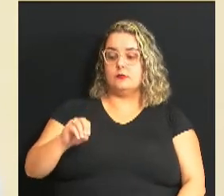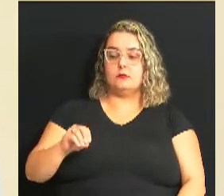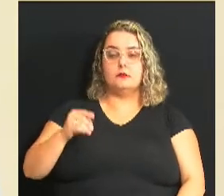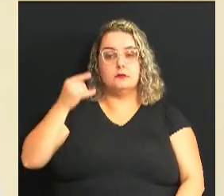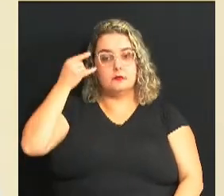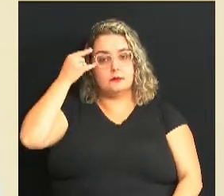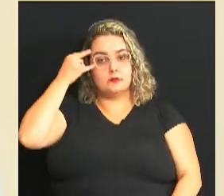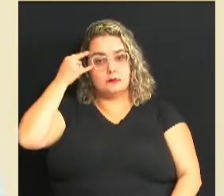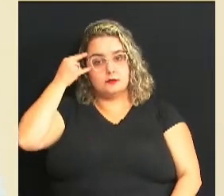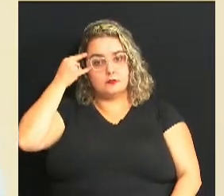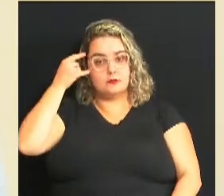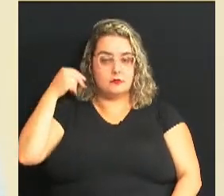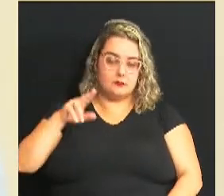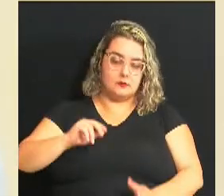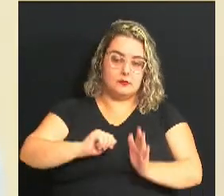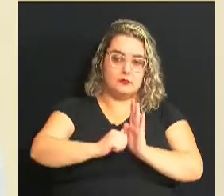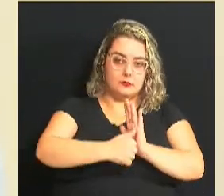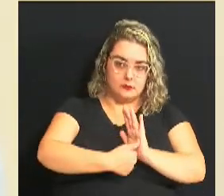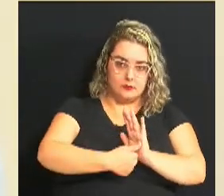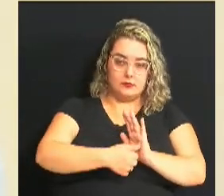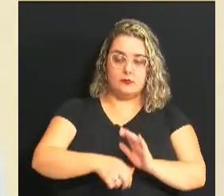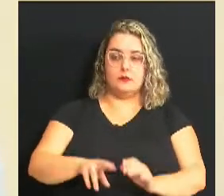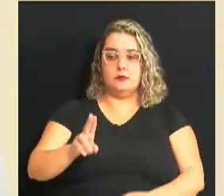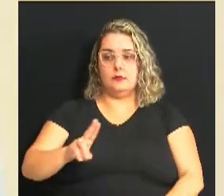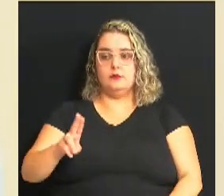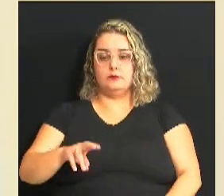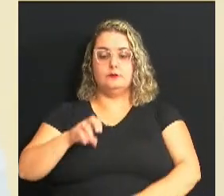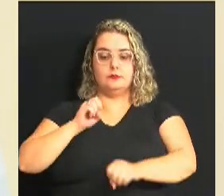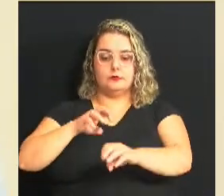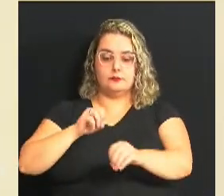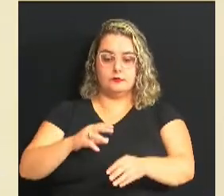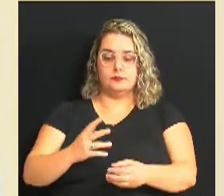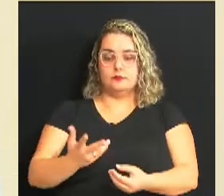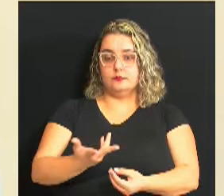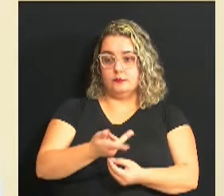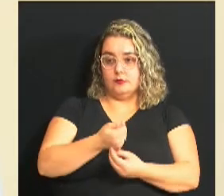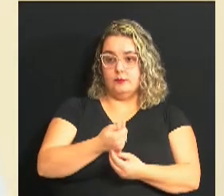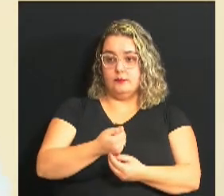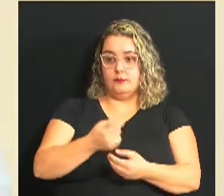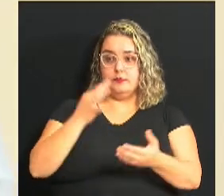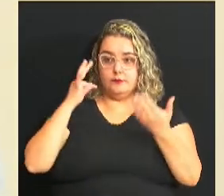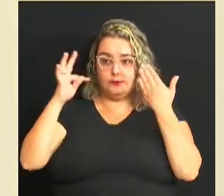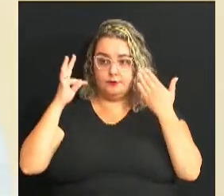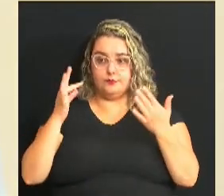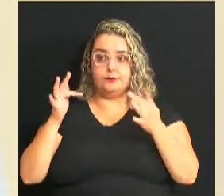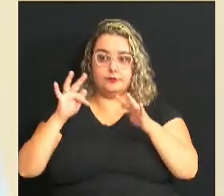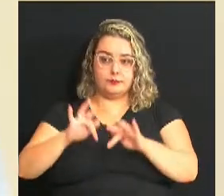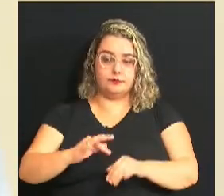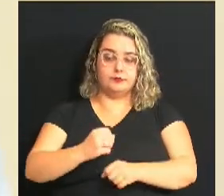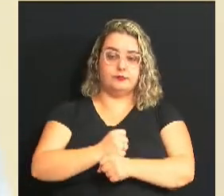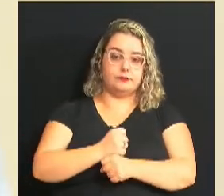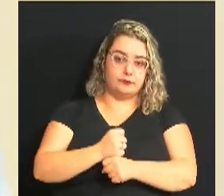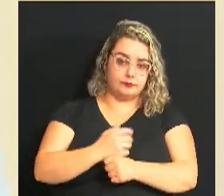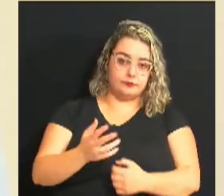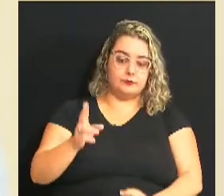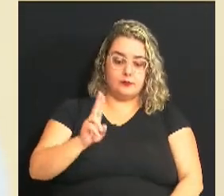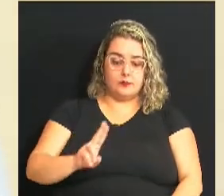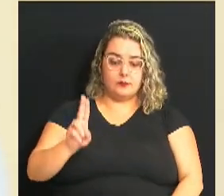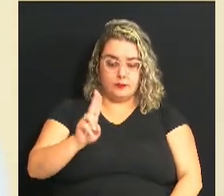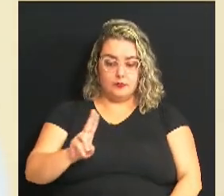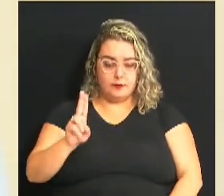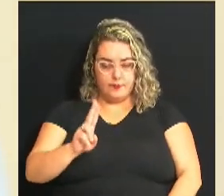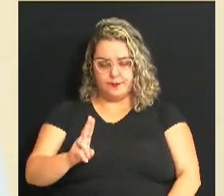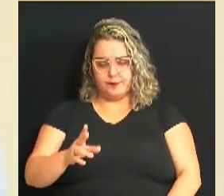do ano utiliza da arte e educação como instrumento terapêutico e que no final do ano, então, usa o teatro municipal